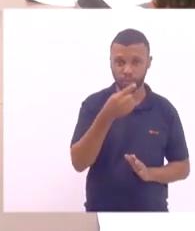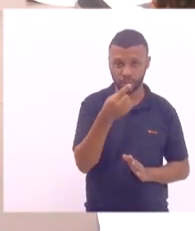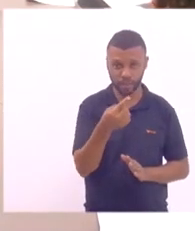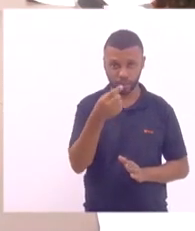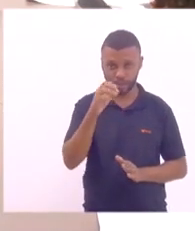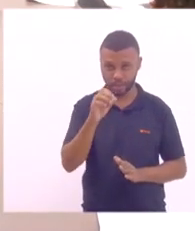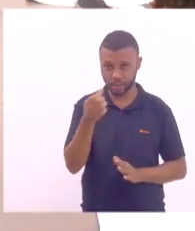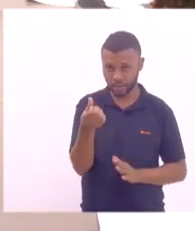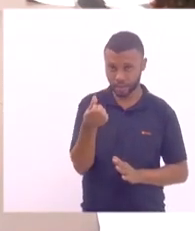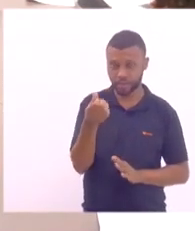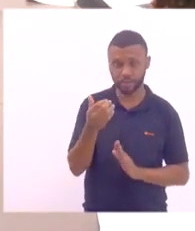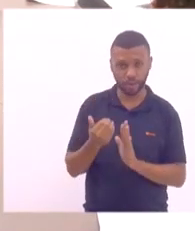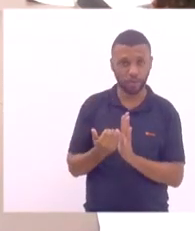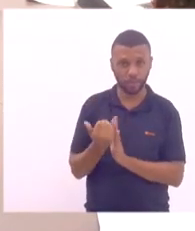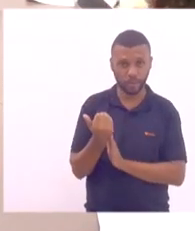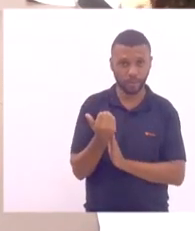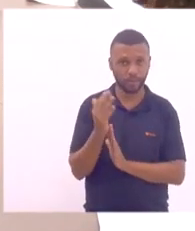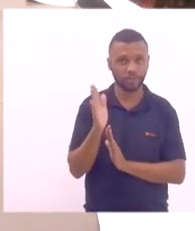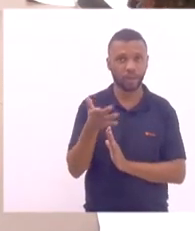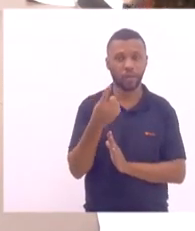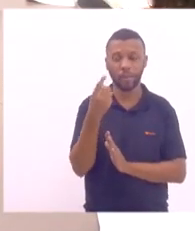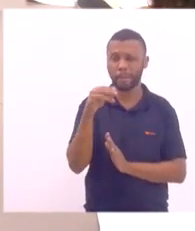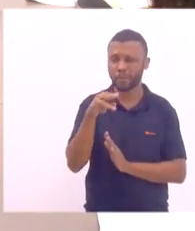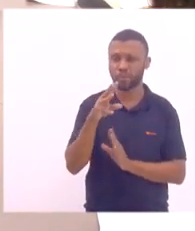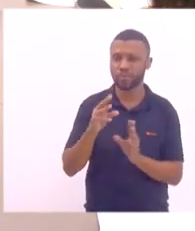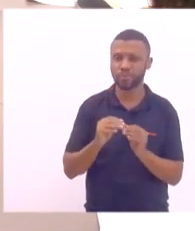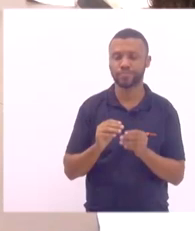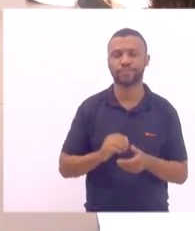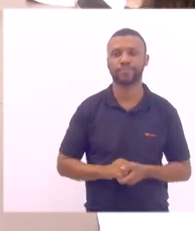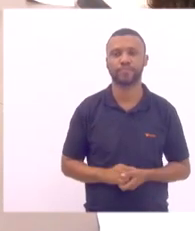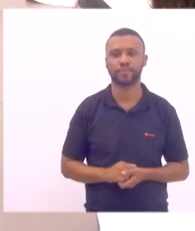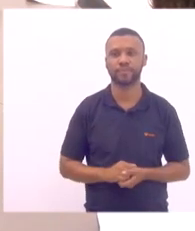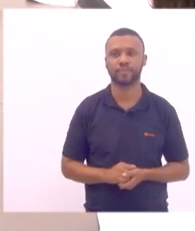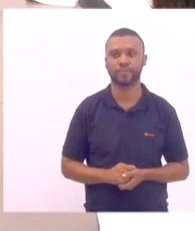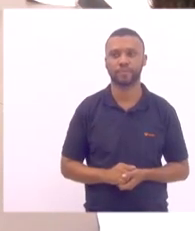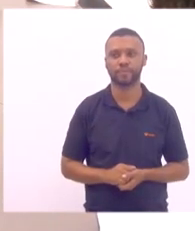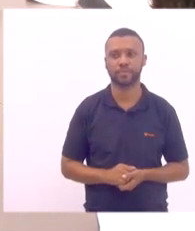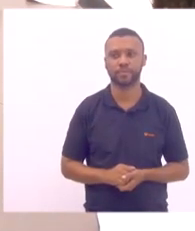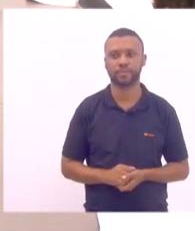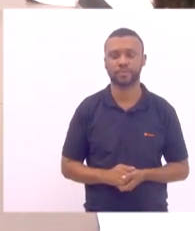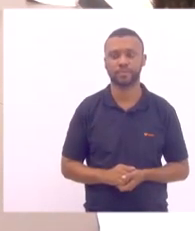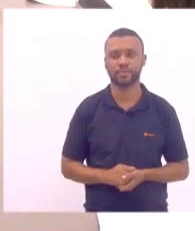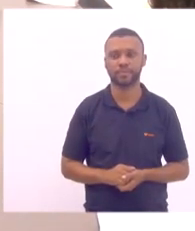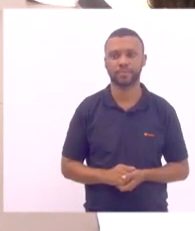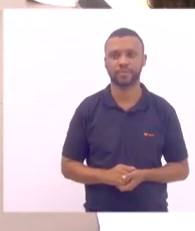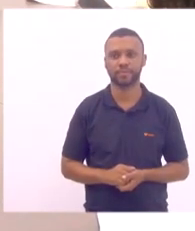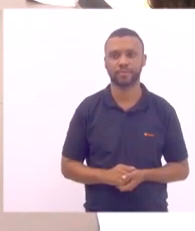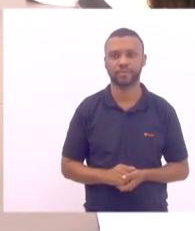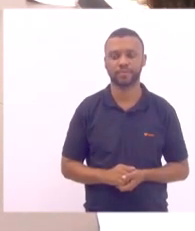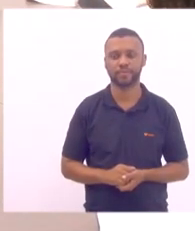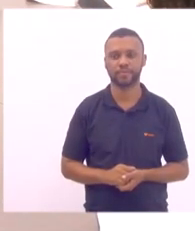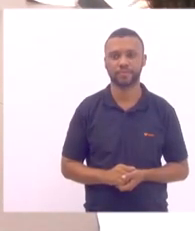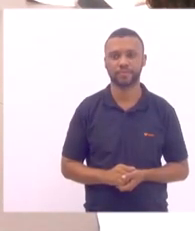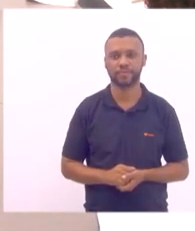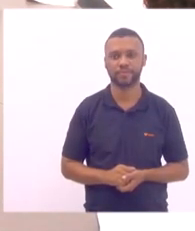vigor. Está em vigor. Um minutinho só. Entra aí, vê. Pode entrar. É porque está confundindo 1.006 com